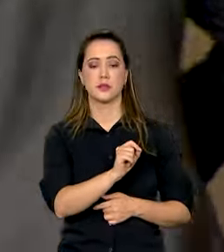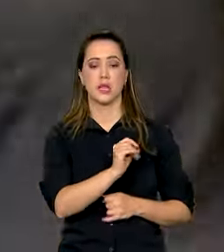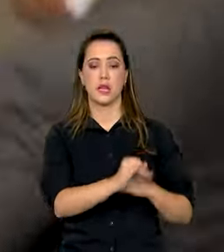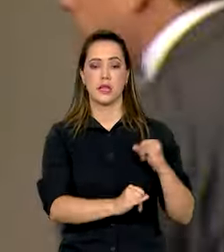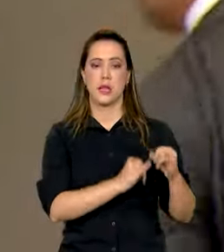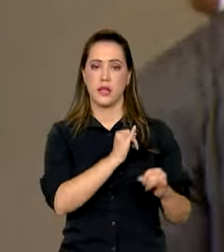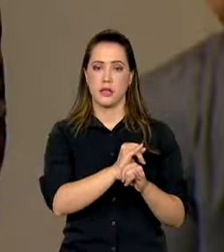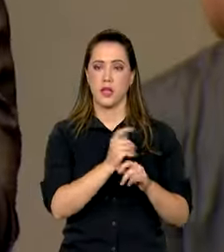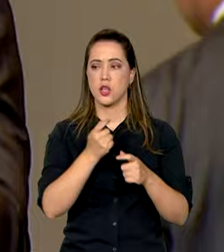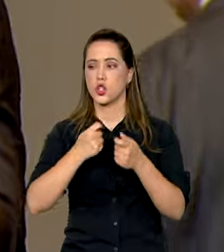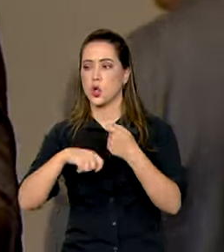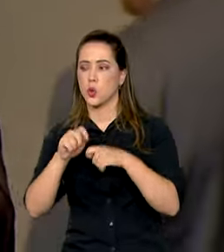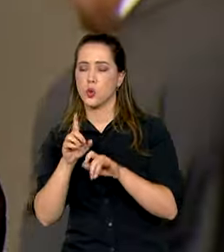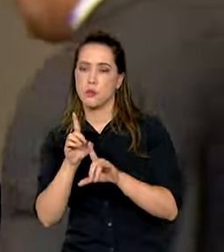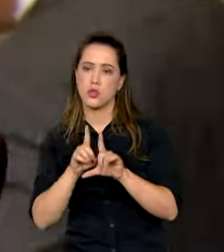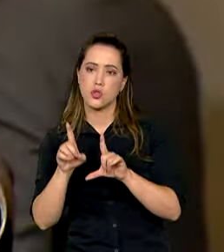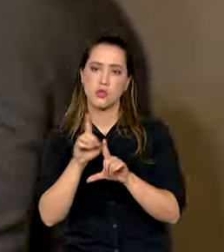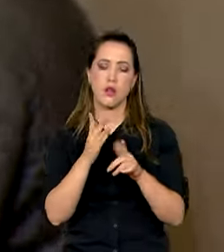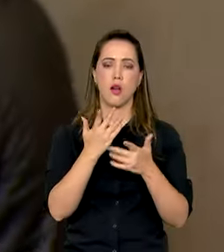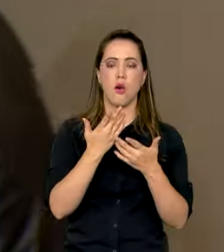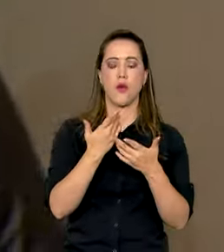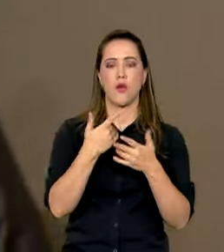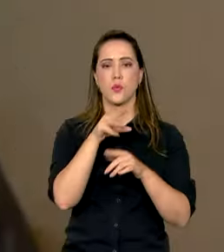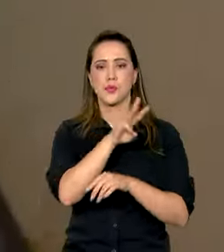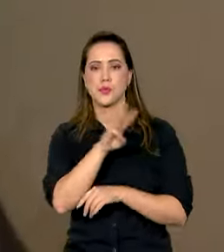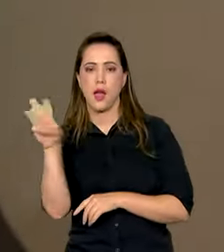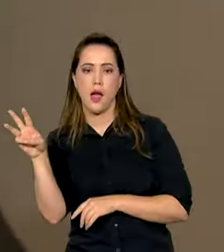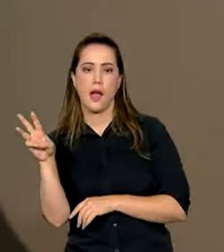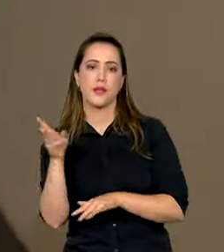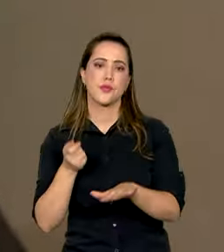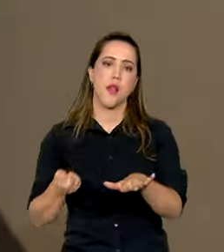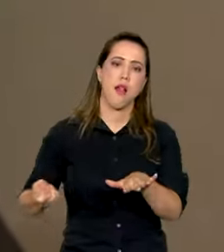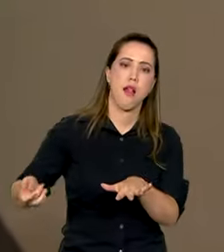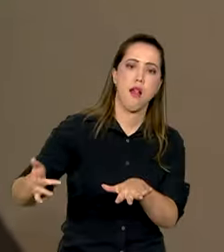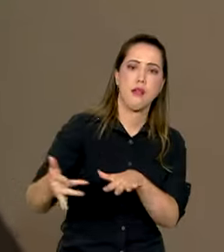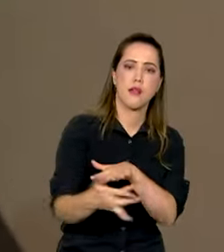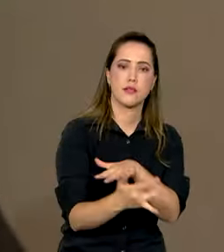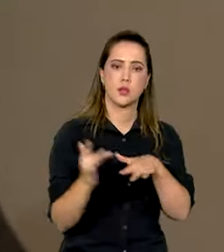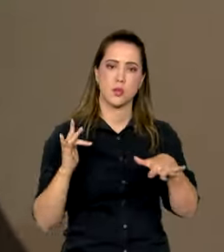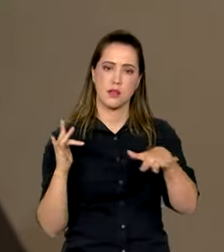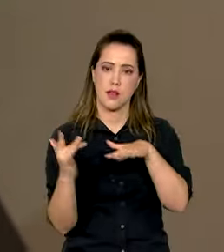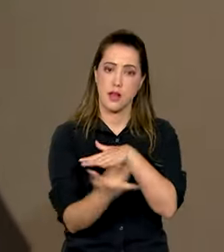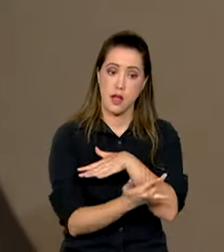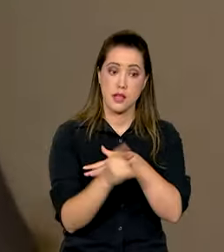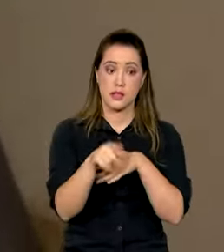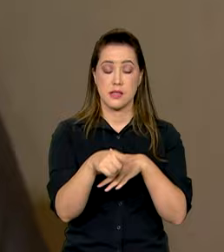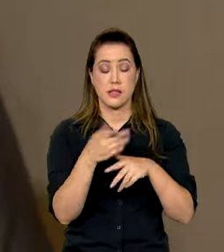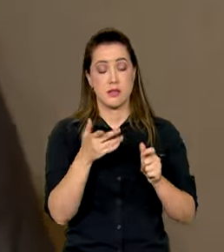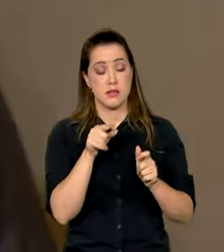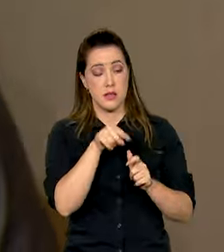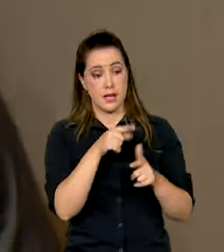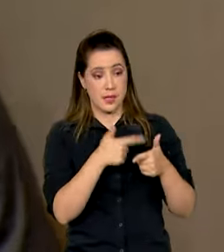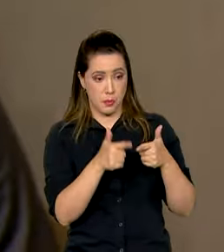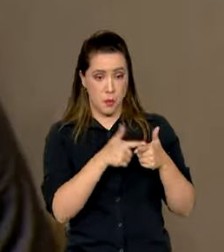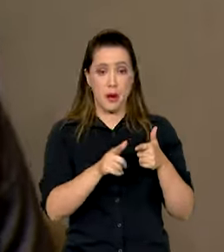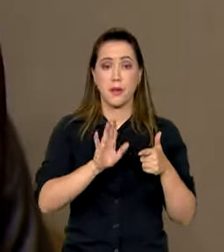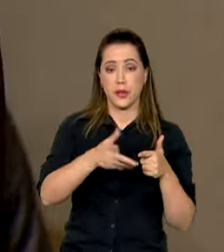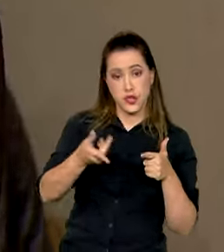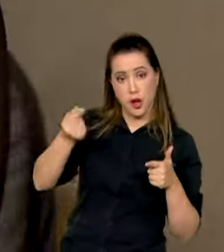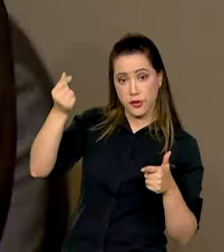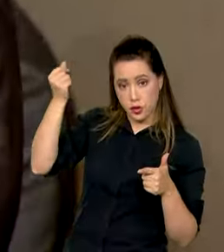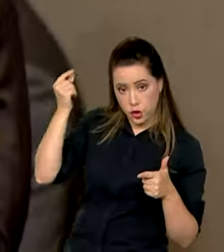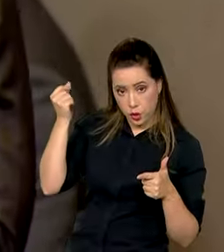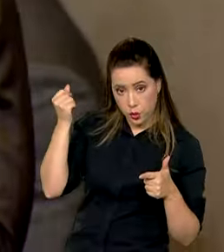internet, a economia digital, as plataformas, esse problema ganhou em escala. E ao ganhar